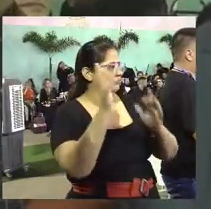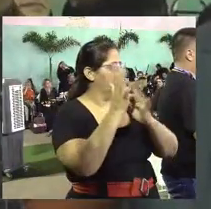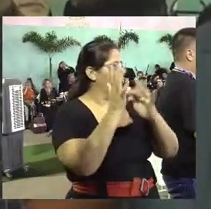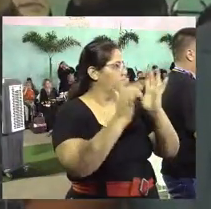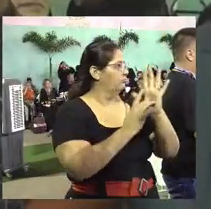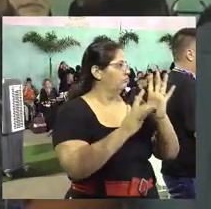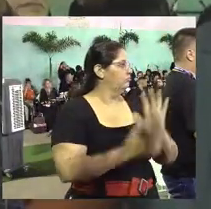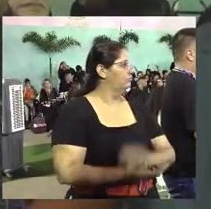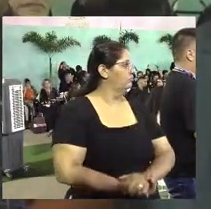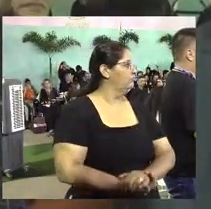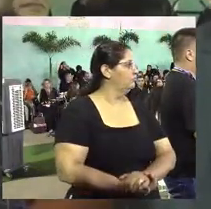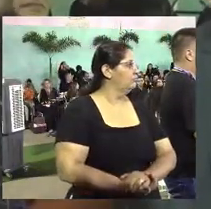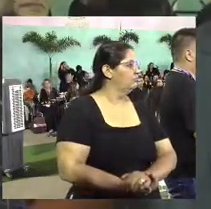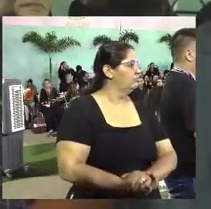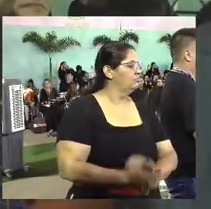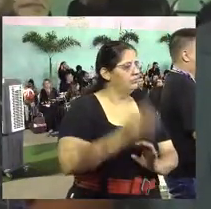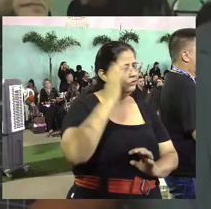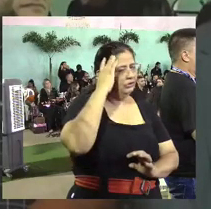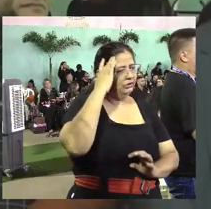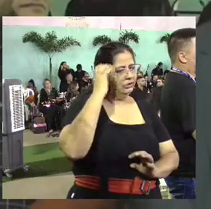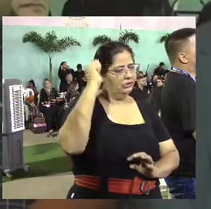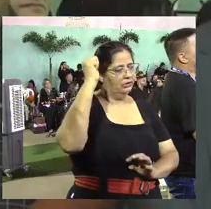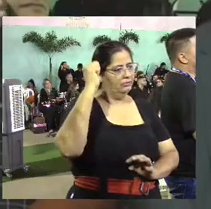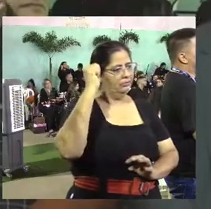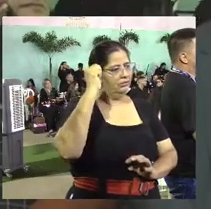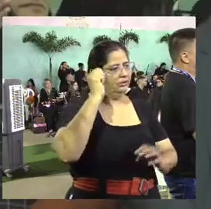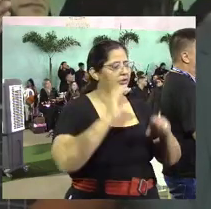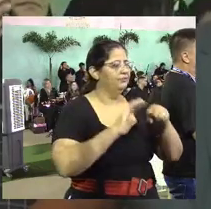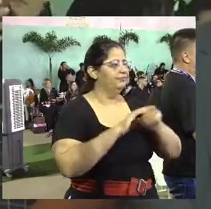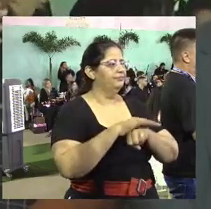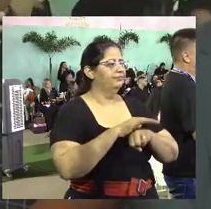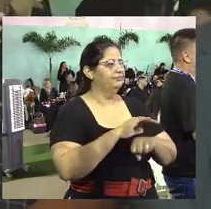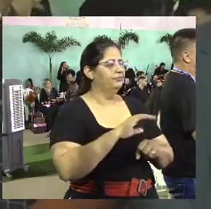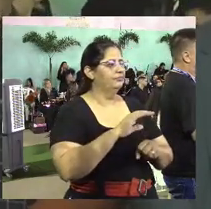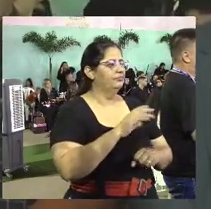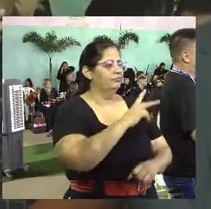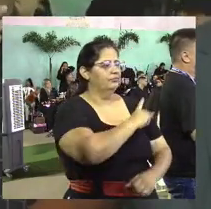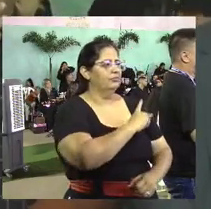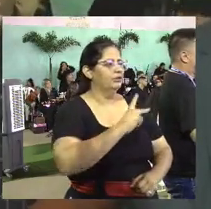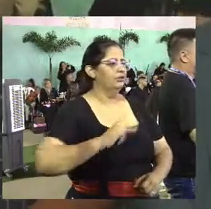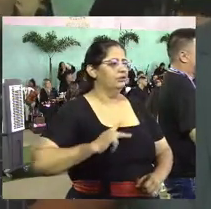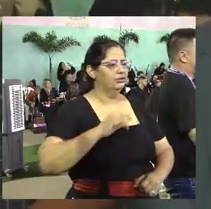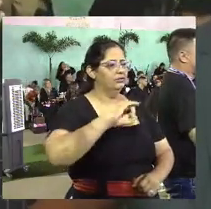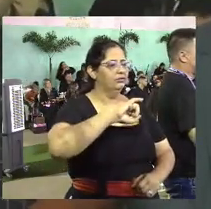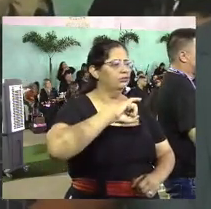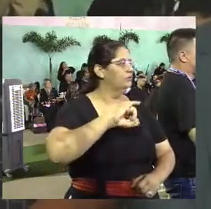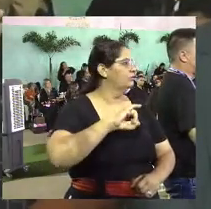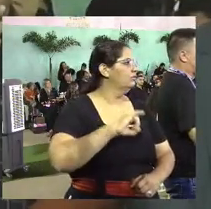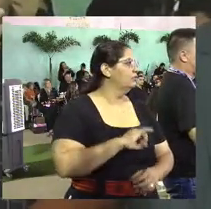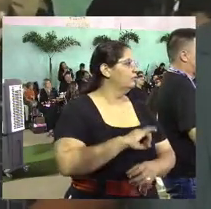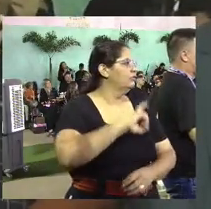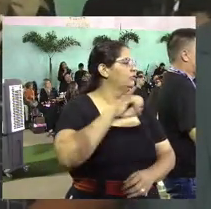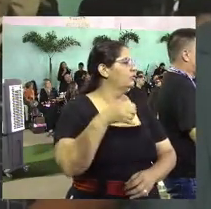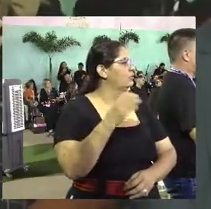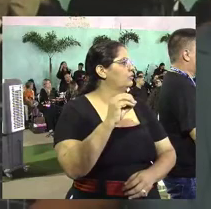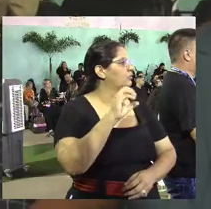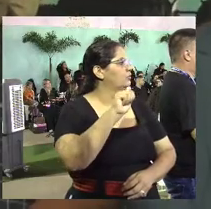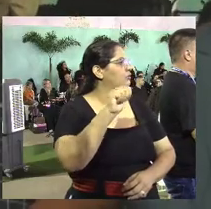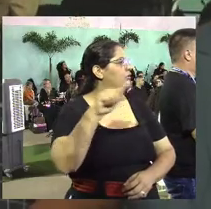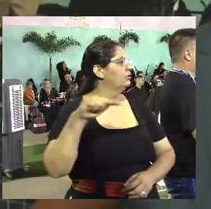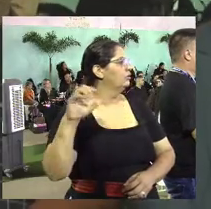nós teremos pastores e o Rodrigues e cantor Davi Sacer conosco tem a